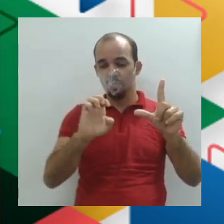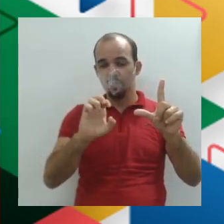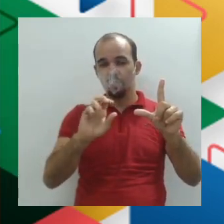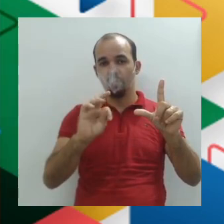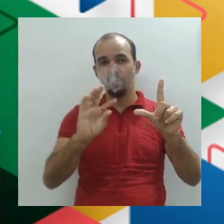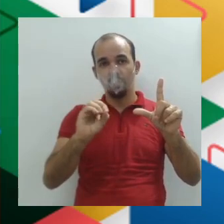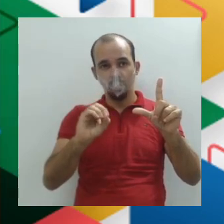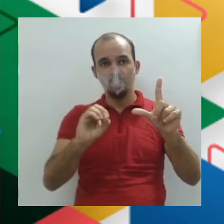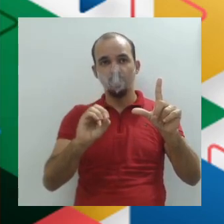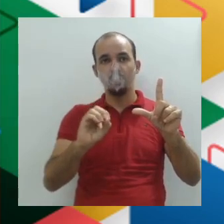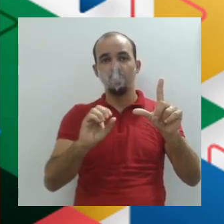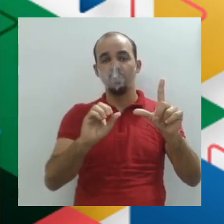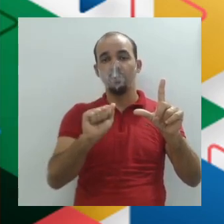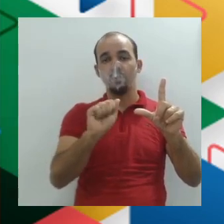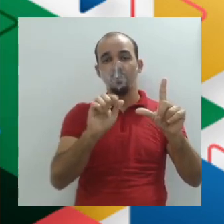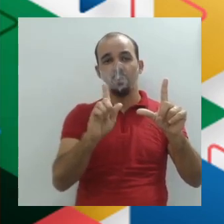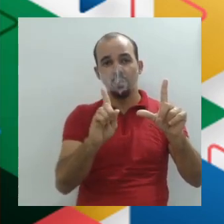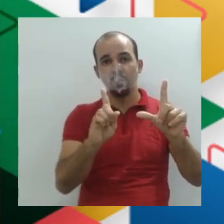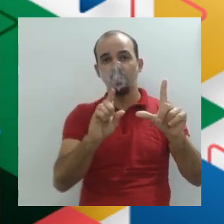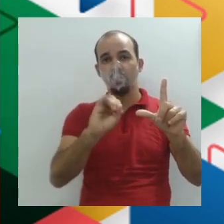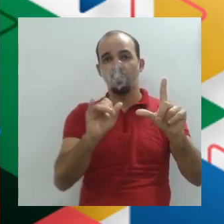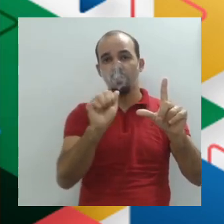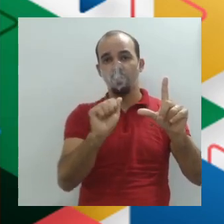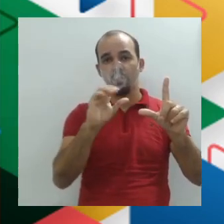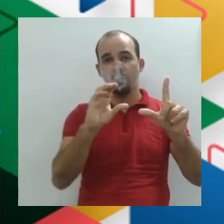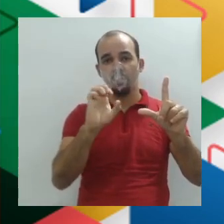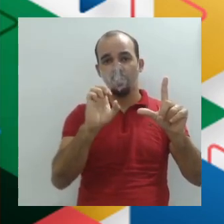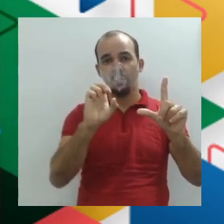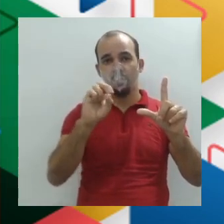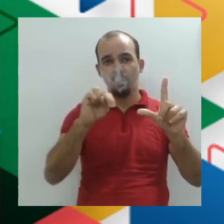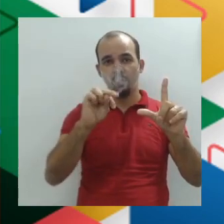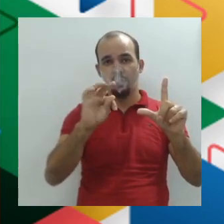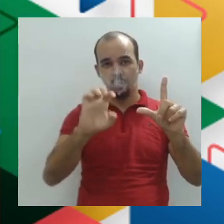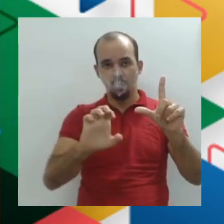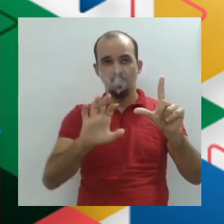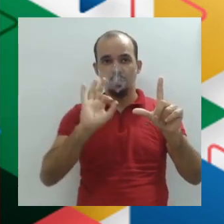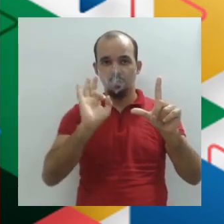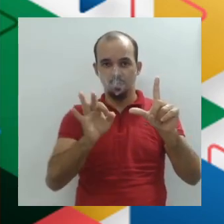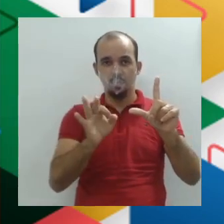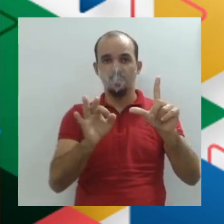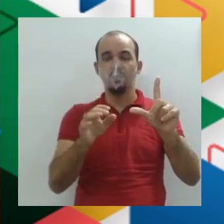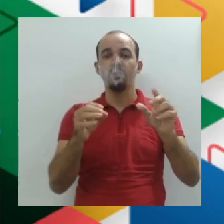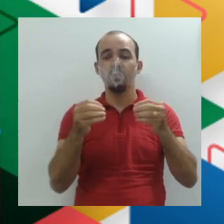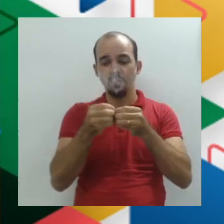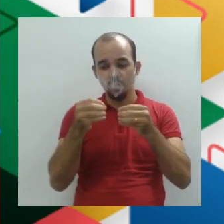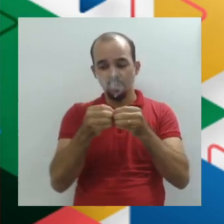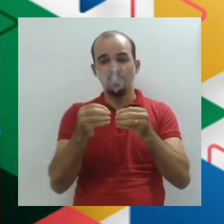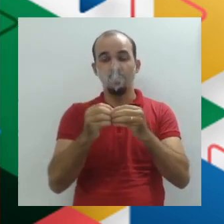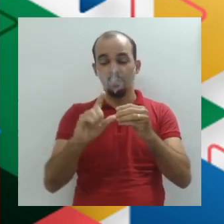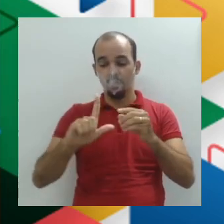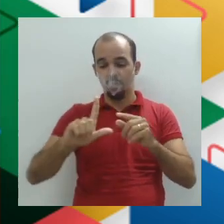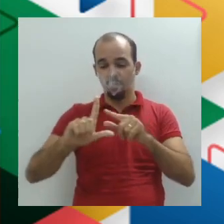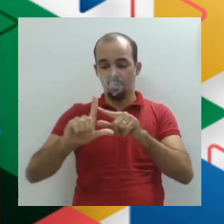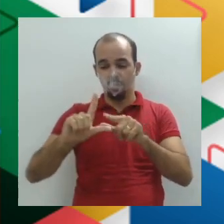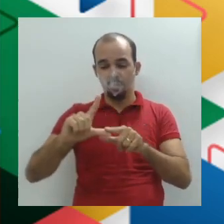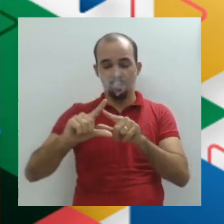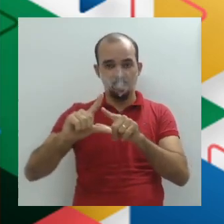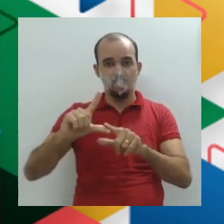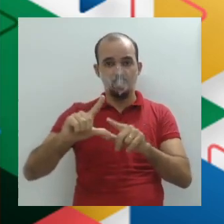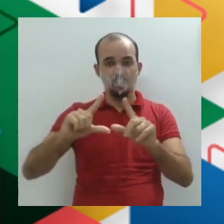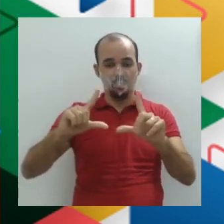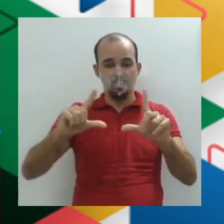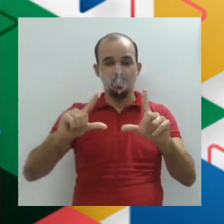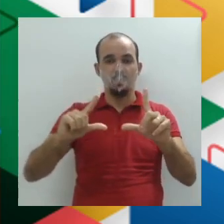Ou cateto vizinho ao ângulo, ou seja, cateto adjacente. A palavra adjacente quer dizer vizinhança,